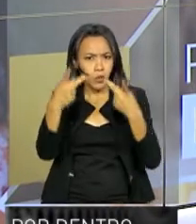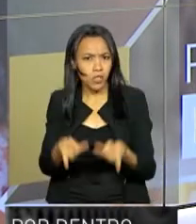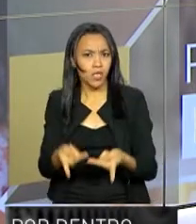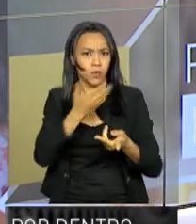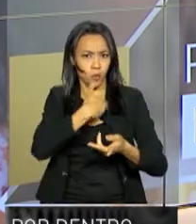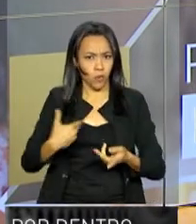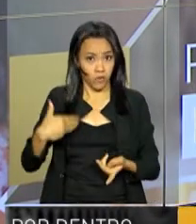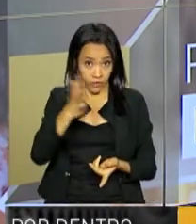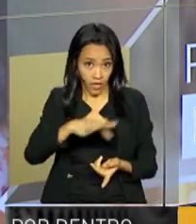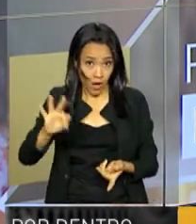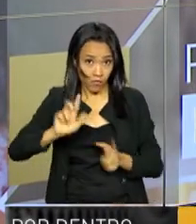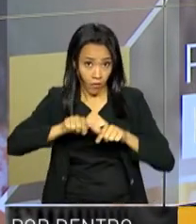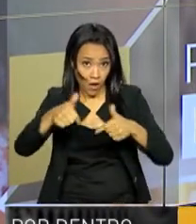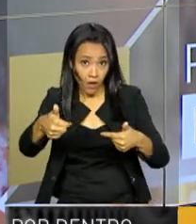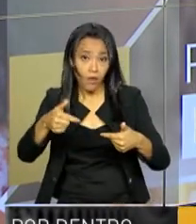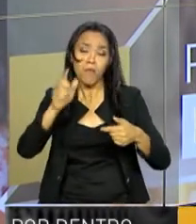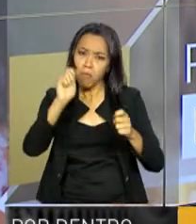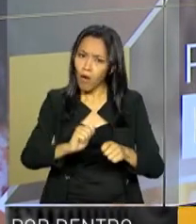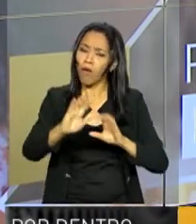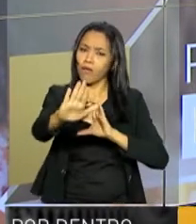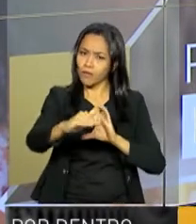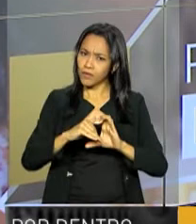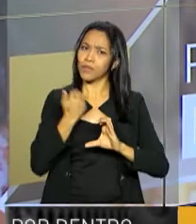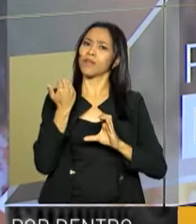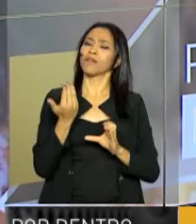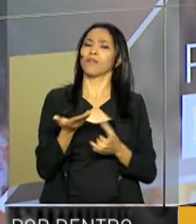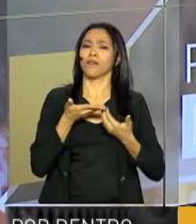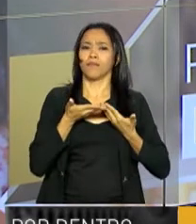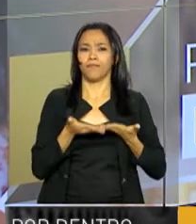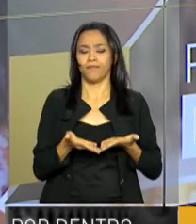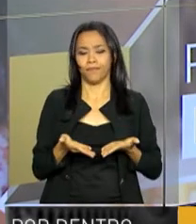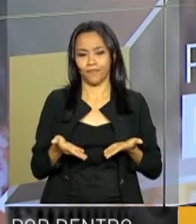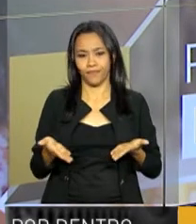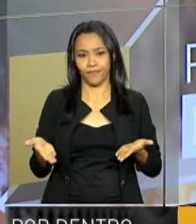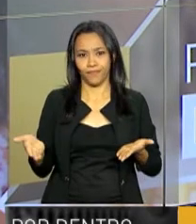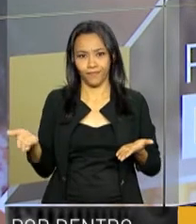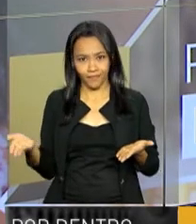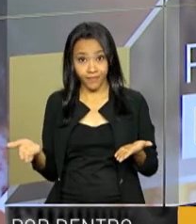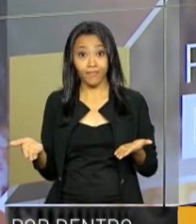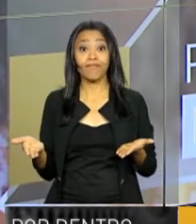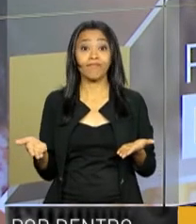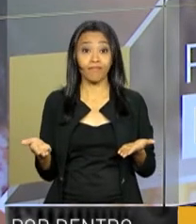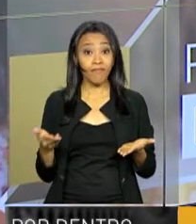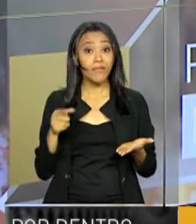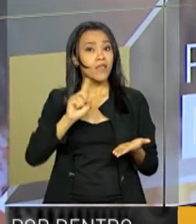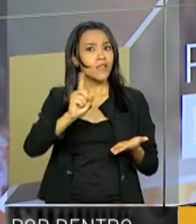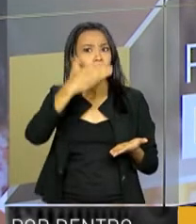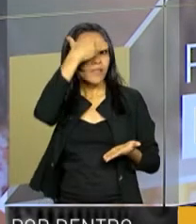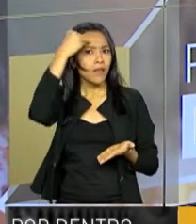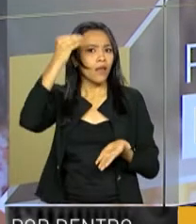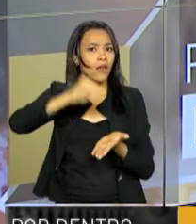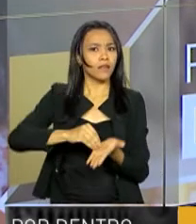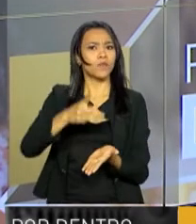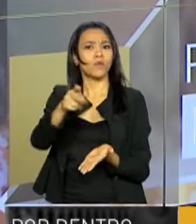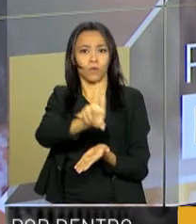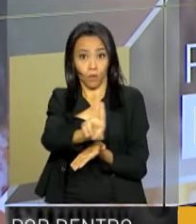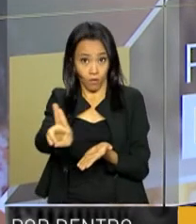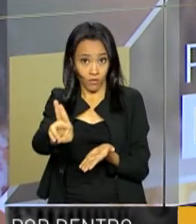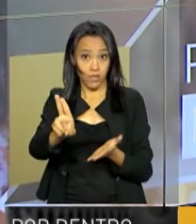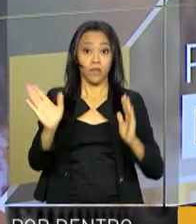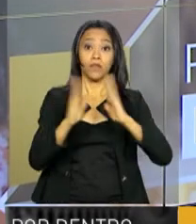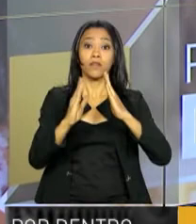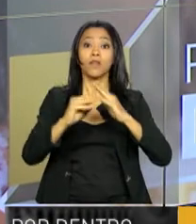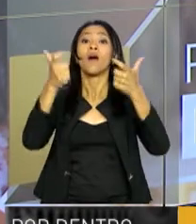governo federal então escreva por dentro do governo a roupa presidencia.gov.br não esqueça de informar seu nome